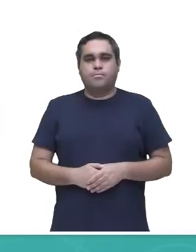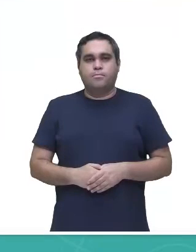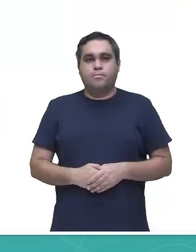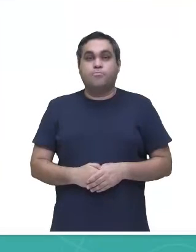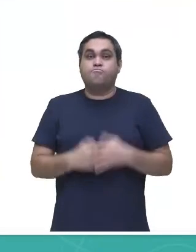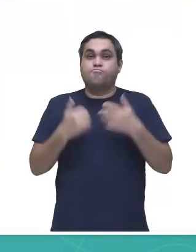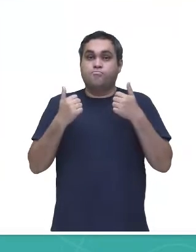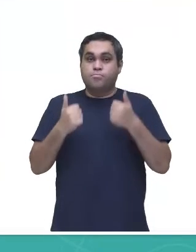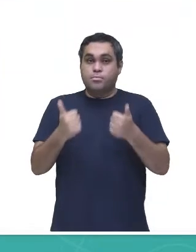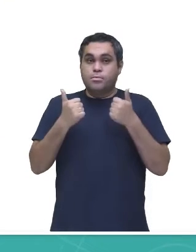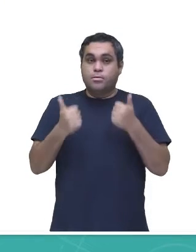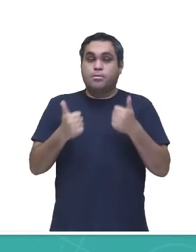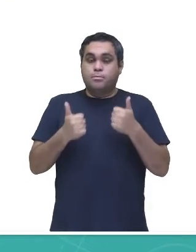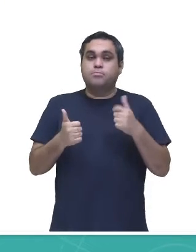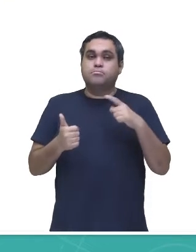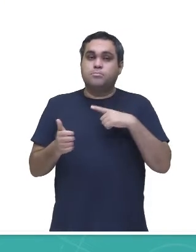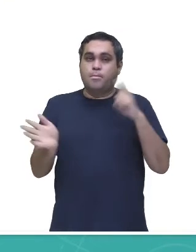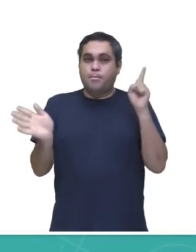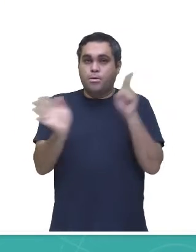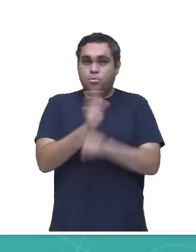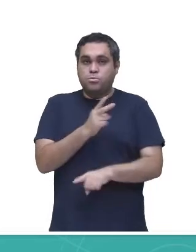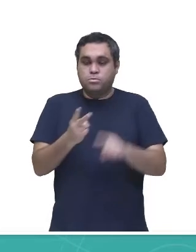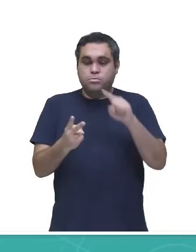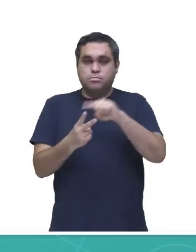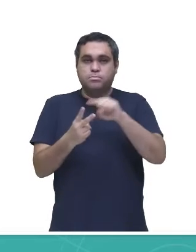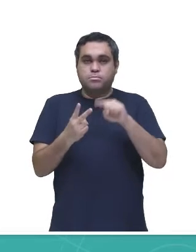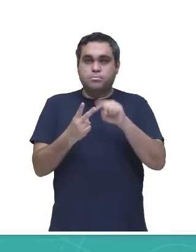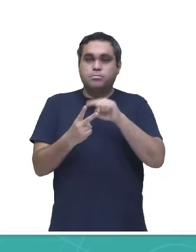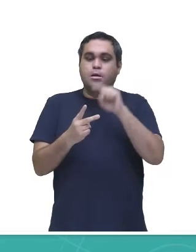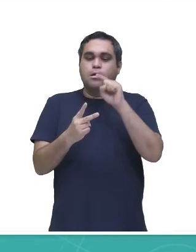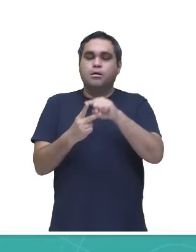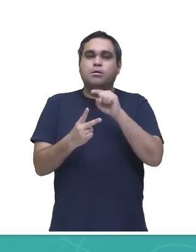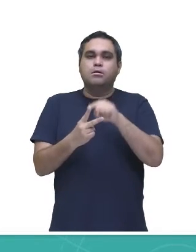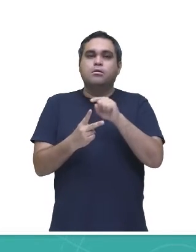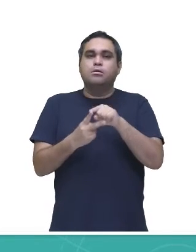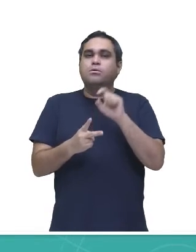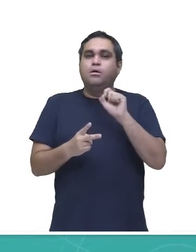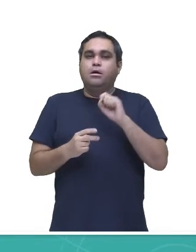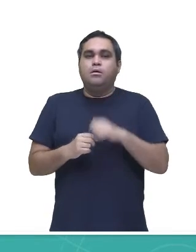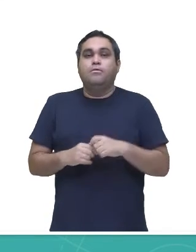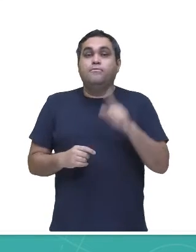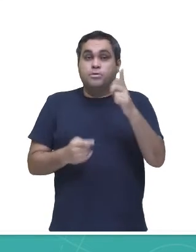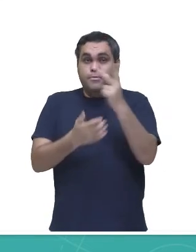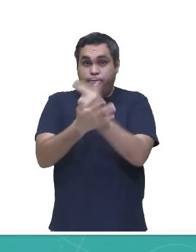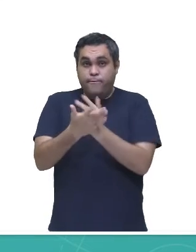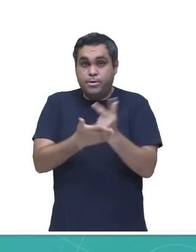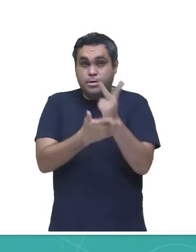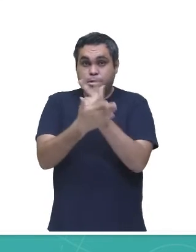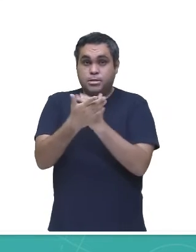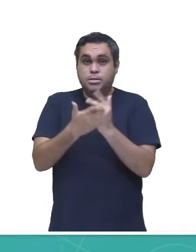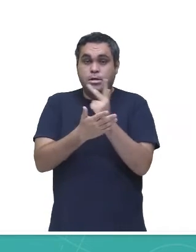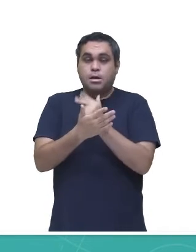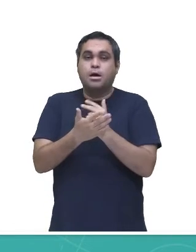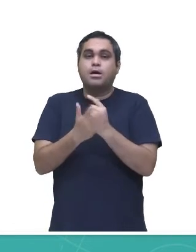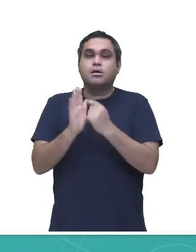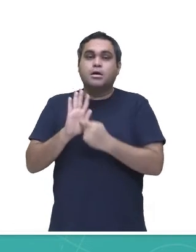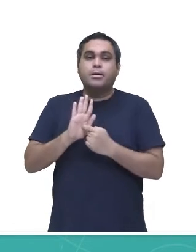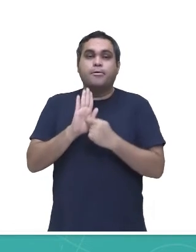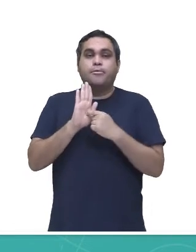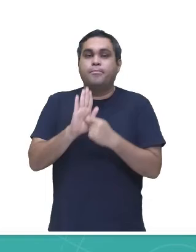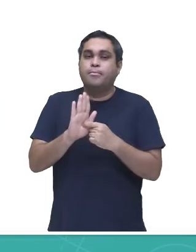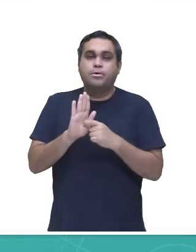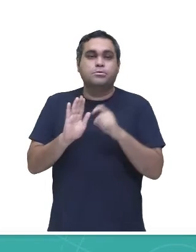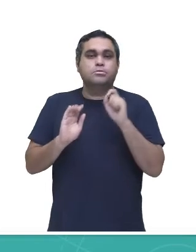Muito bem, a gente tem aí duas questões para a nossa DLI. Na primeira questão, olha só, faça um desenho que represente